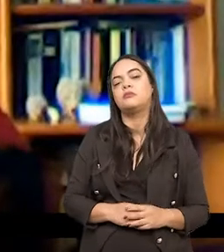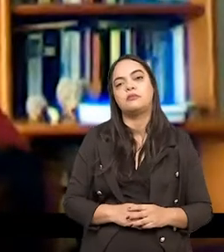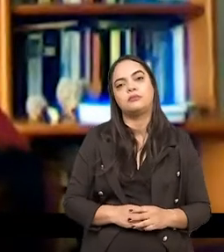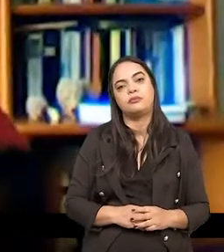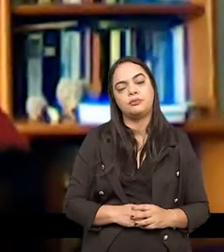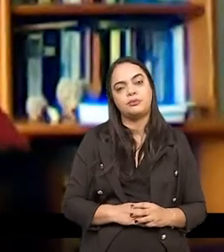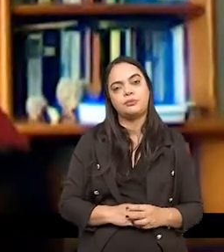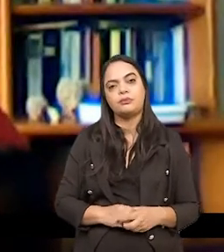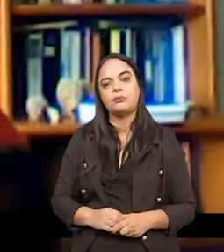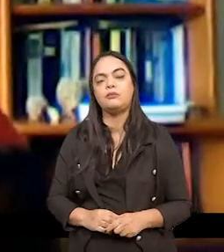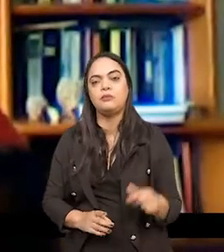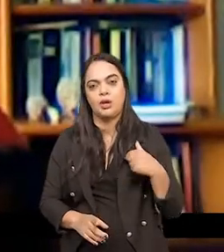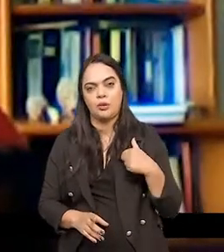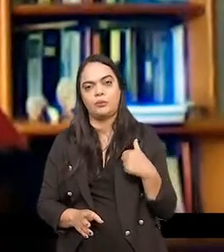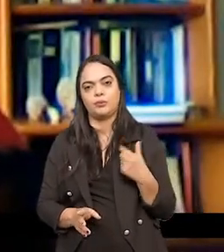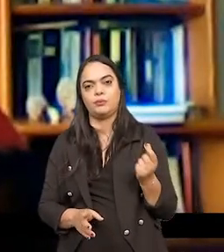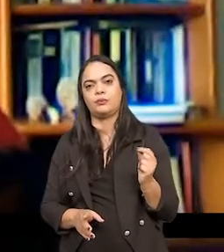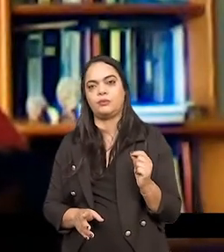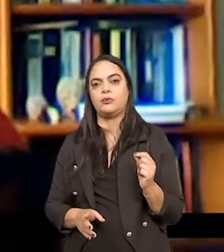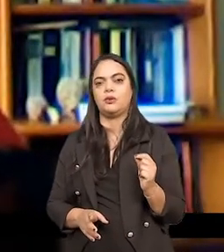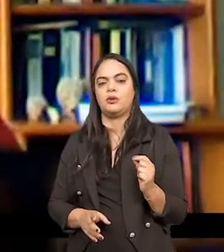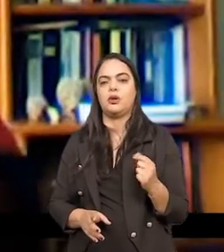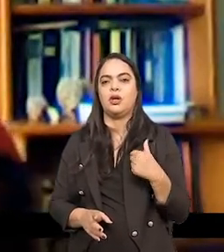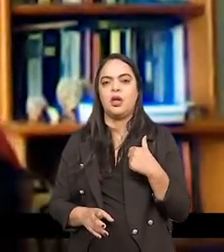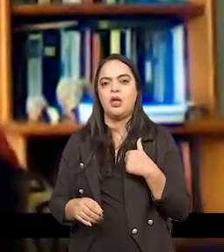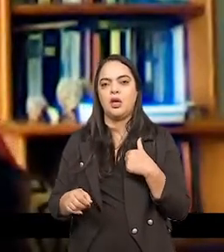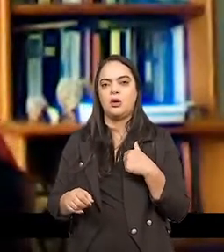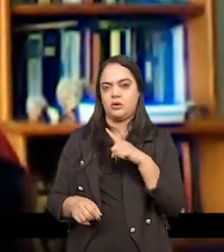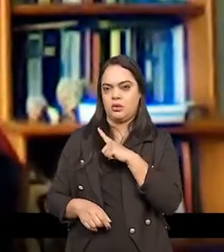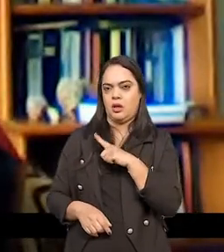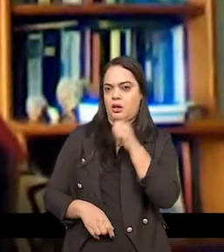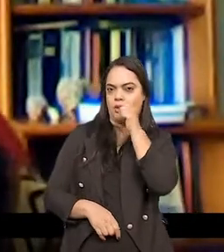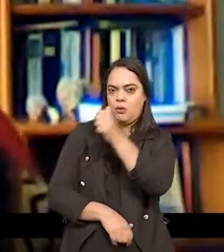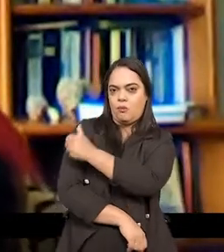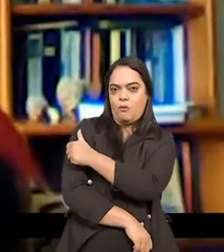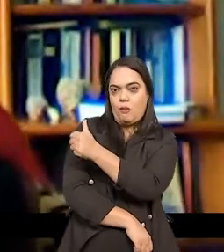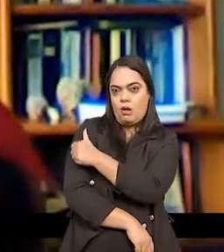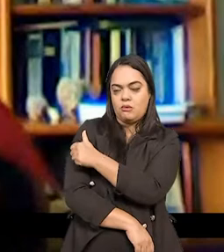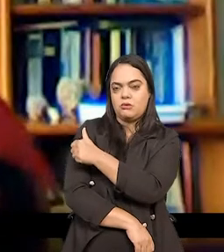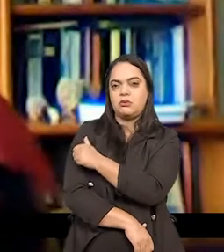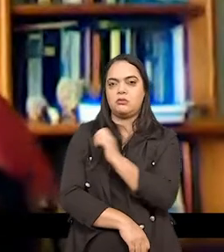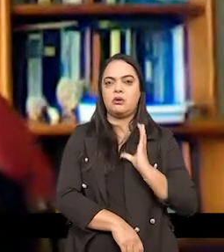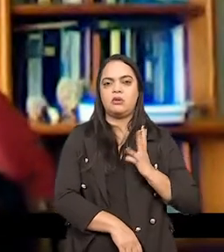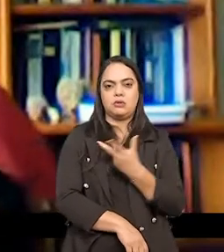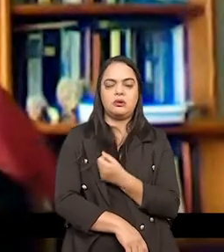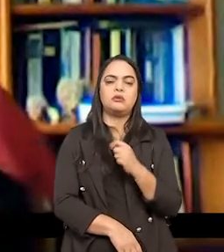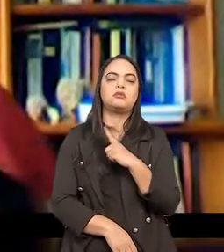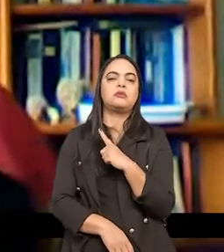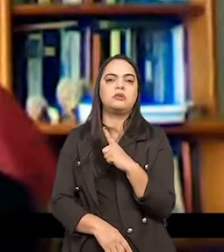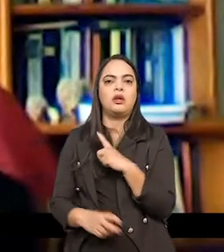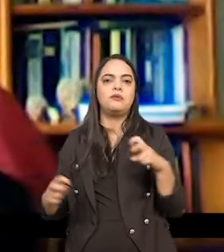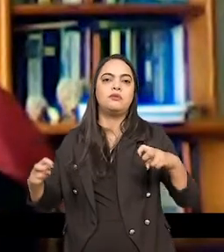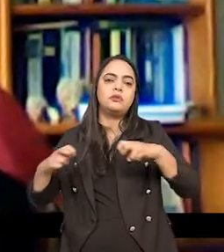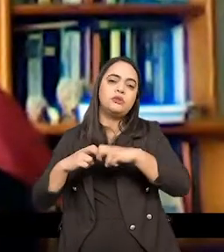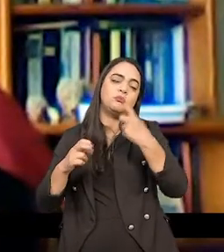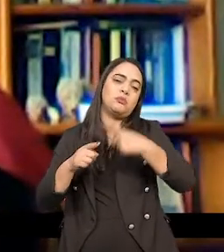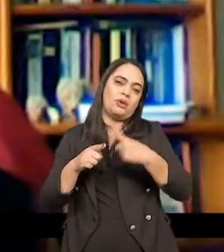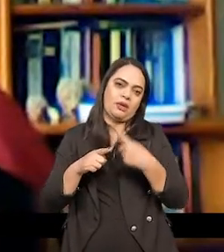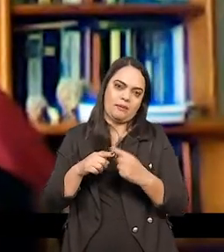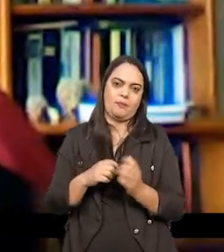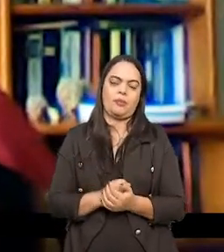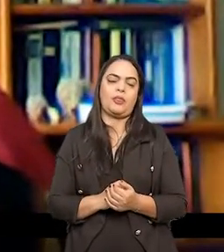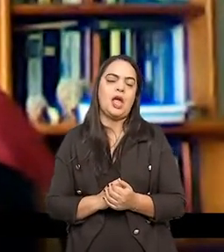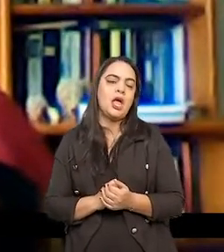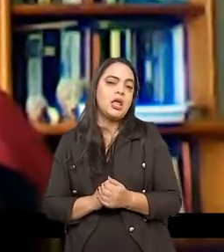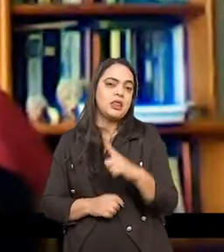é trans, esse dia ele sofreu um acidente, imagina lá em Rondonópolis, porque ele estava num bar vestido de mulher, o